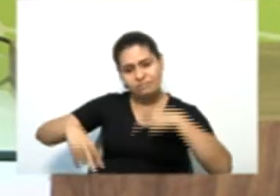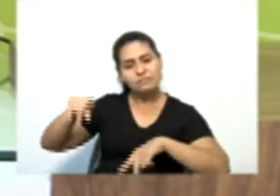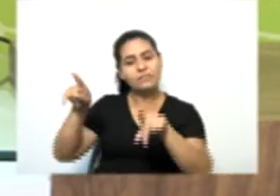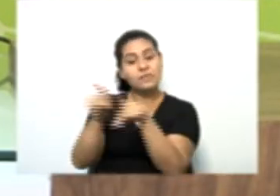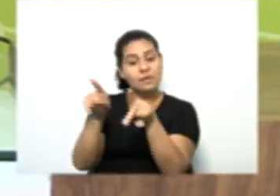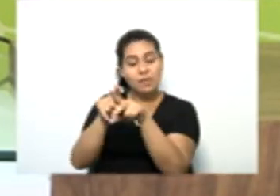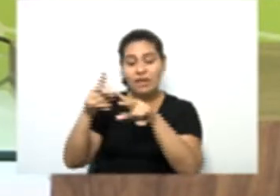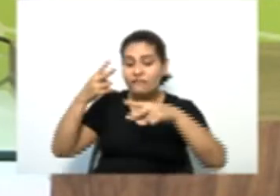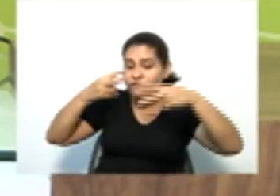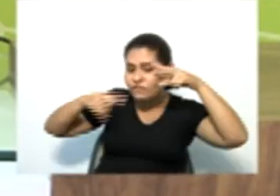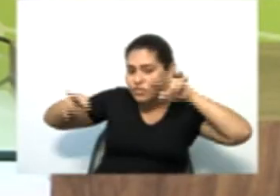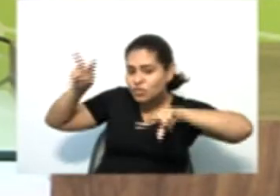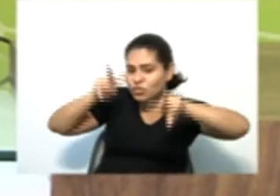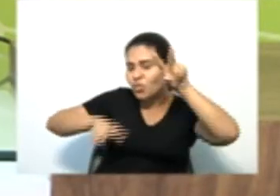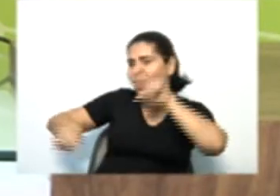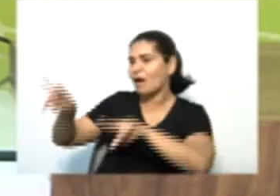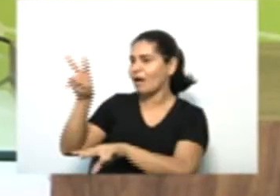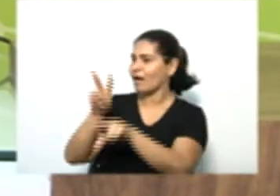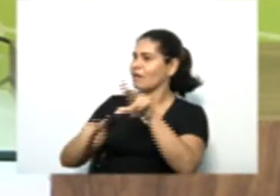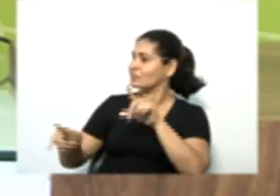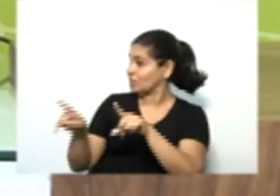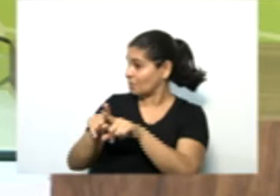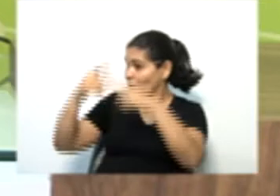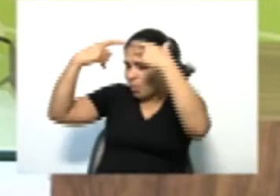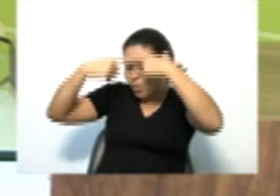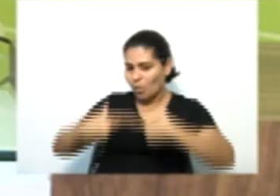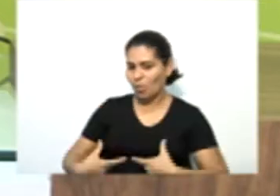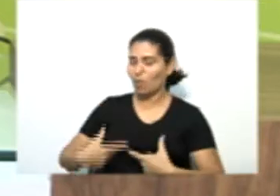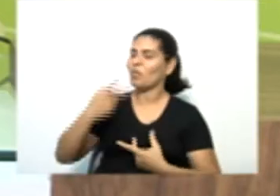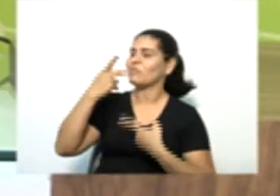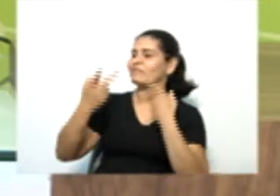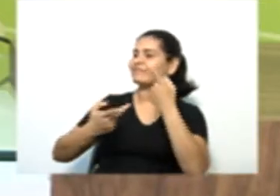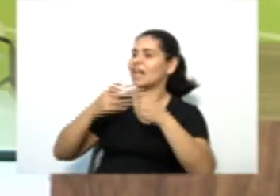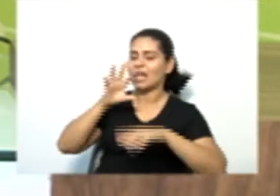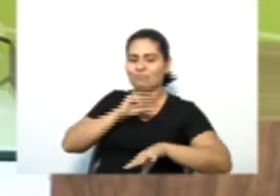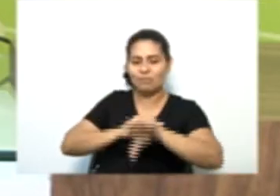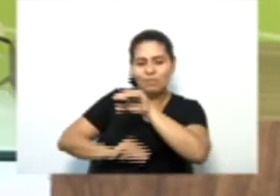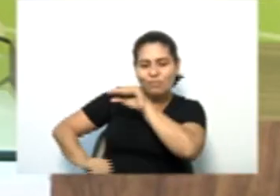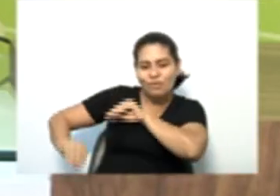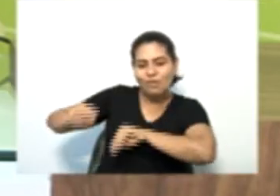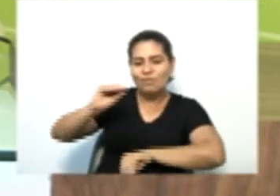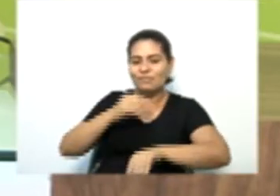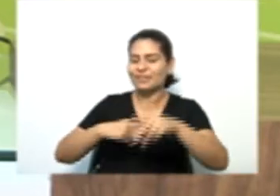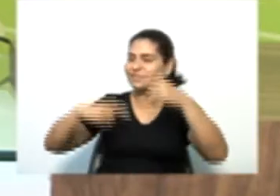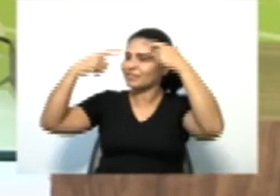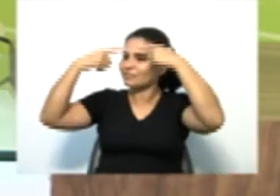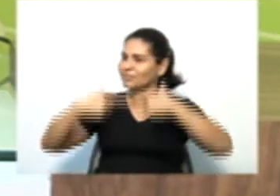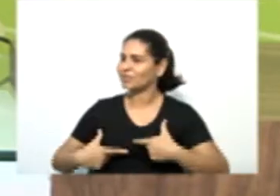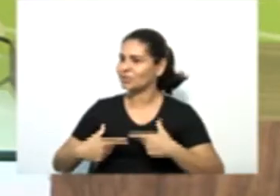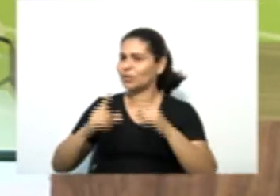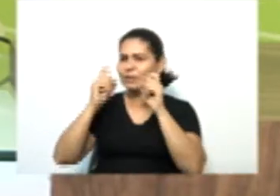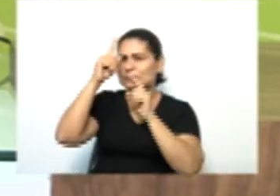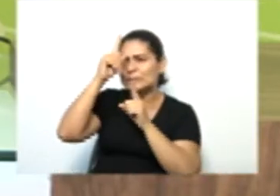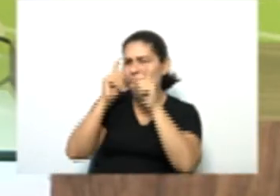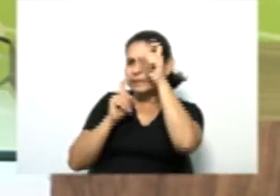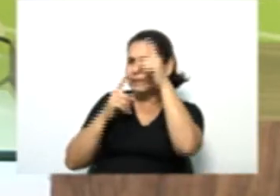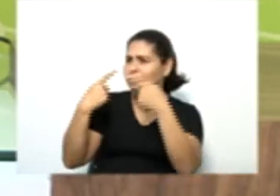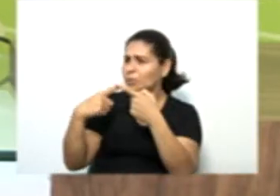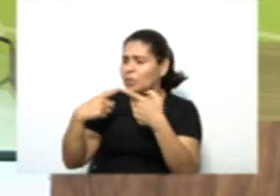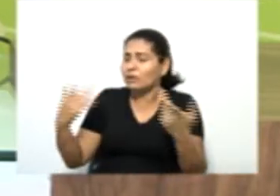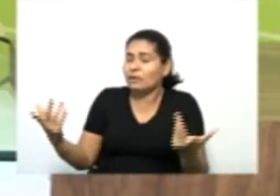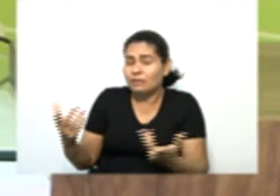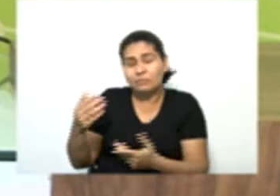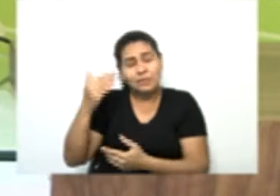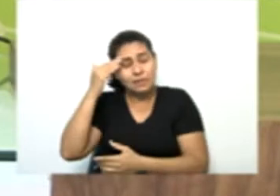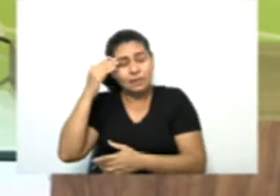também existe muito aquele aspecto de o corpo se comunicando, como o corpo se comunica no momento de negociação, ou no